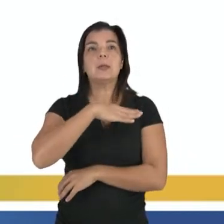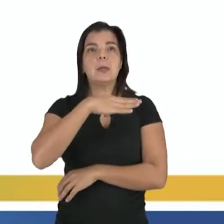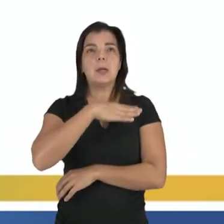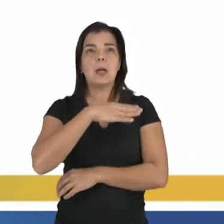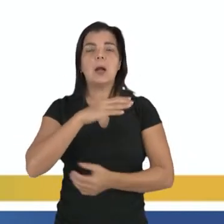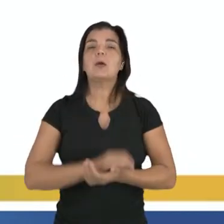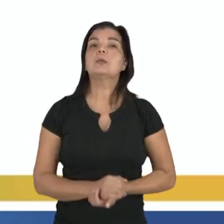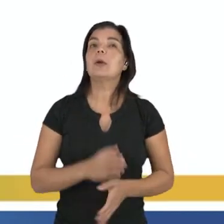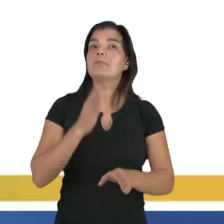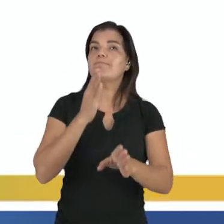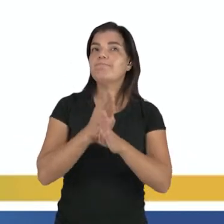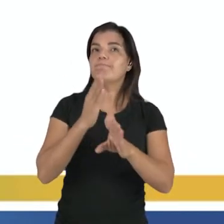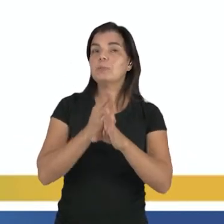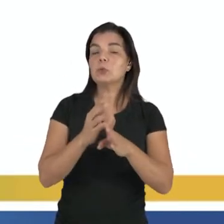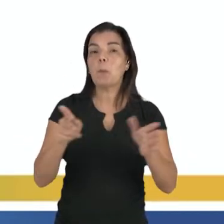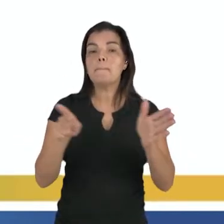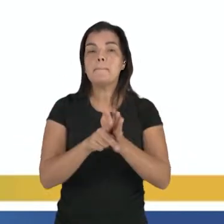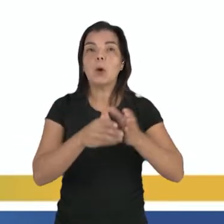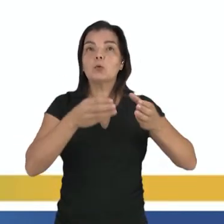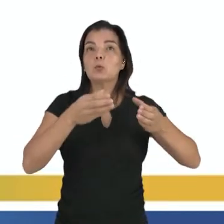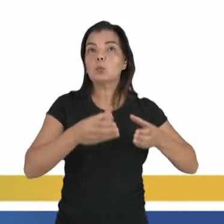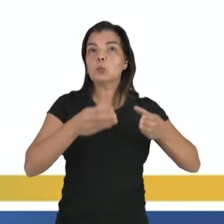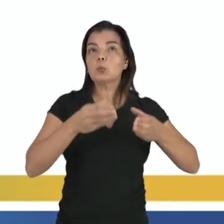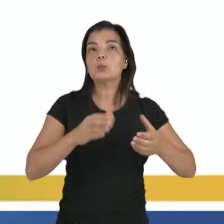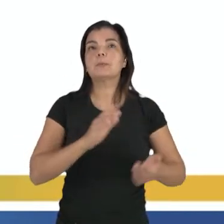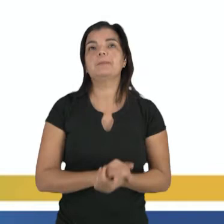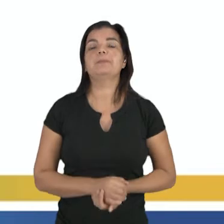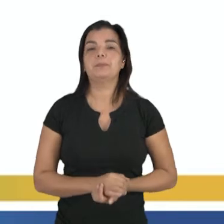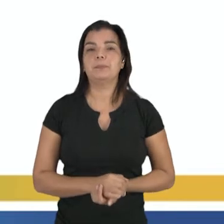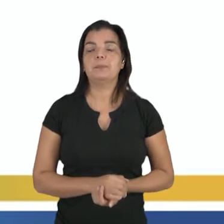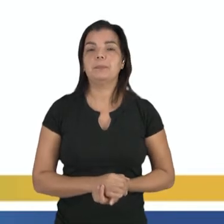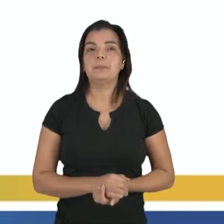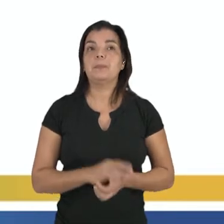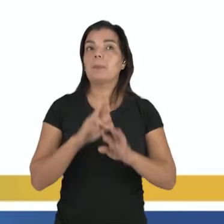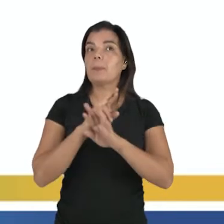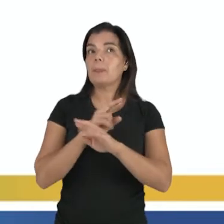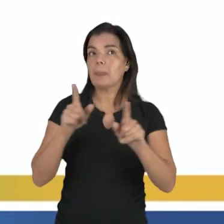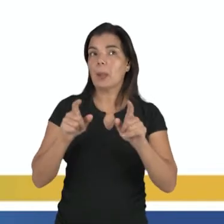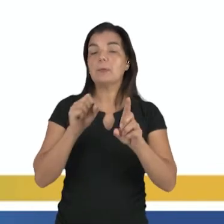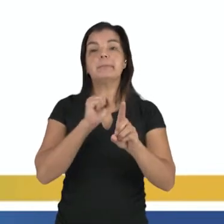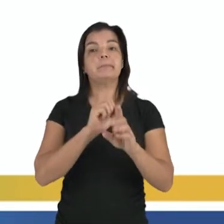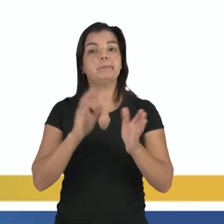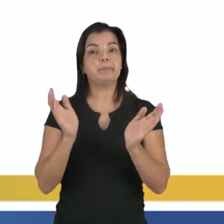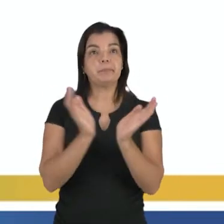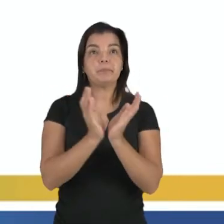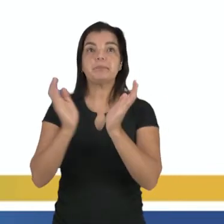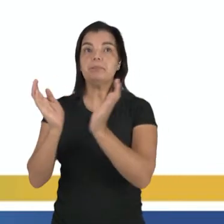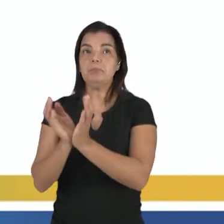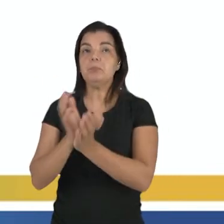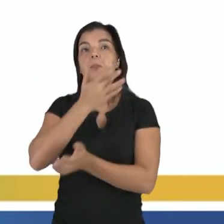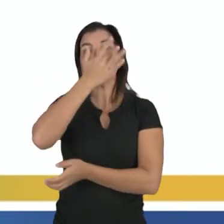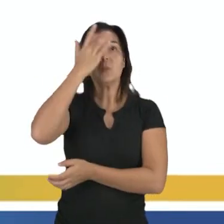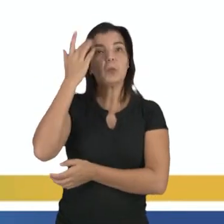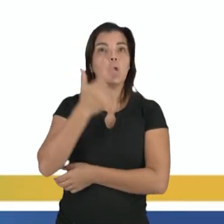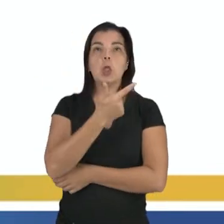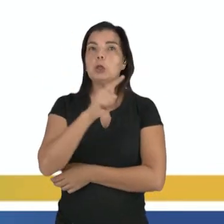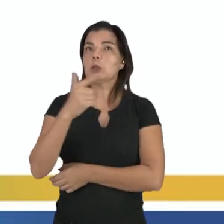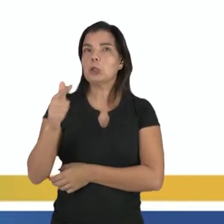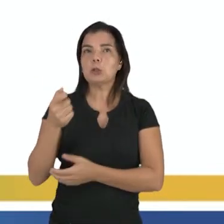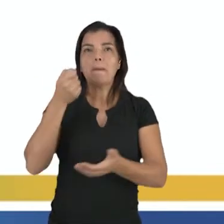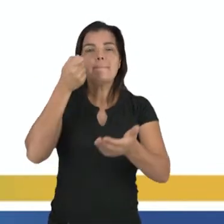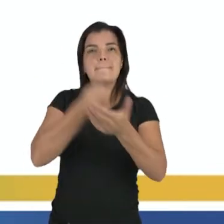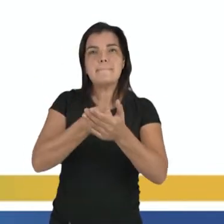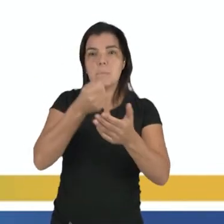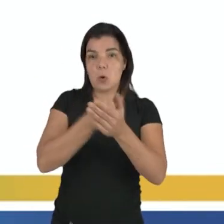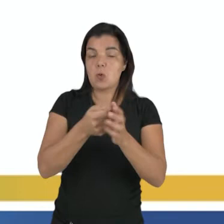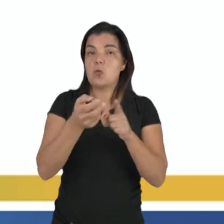cidade é causa da especialização dos bairros de sua diferenciação social. Muitas pessoas que não têm meio de